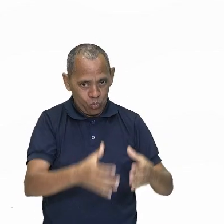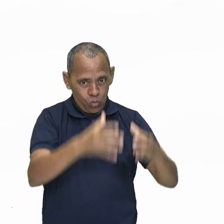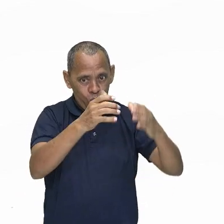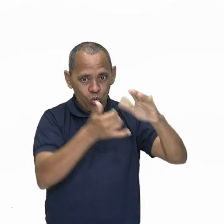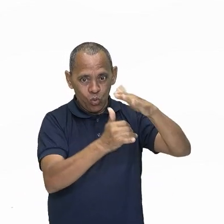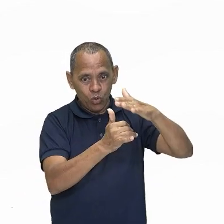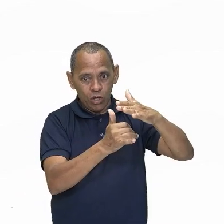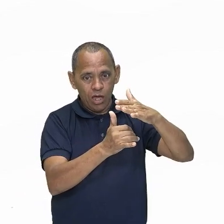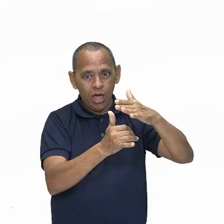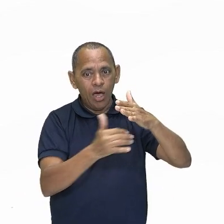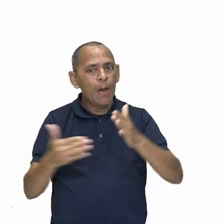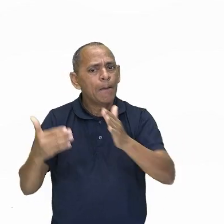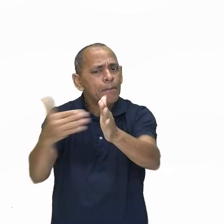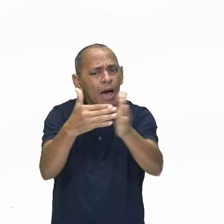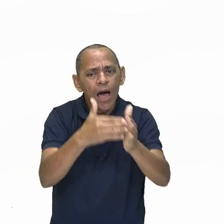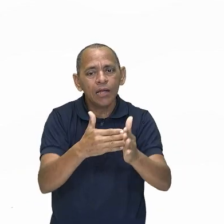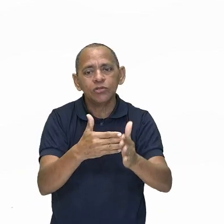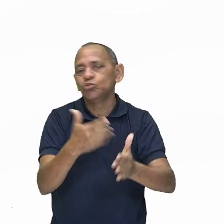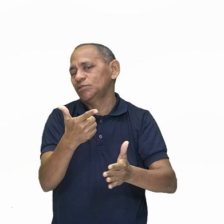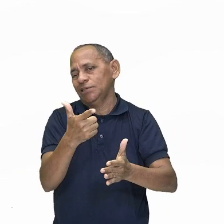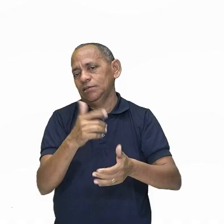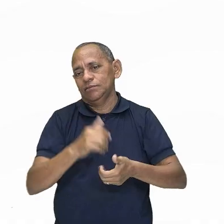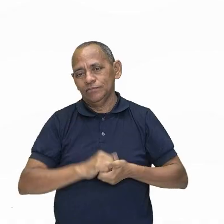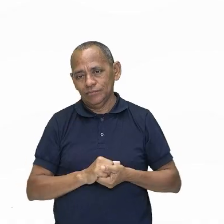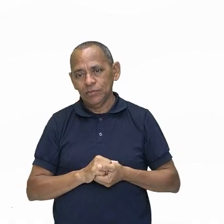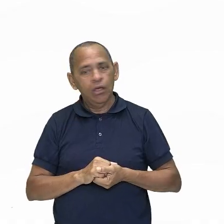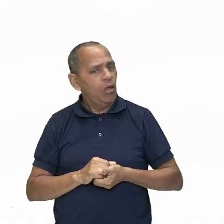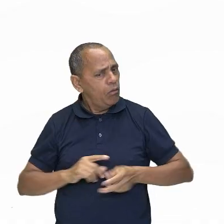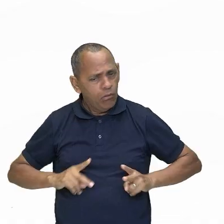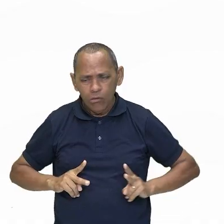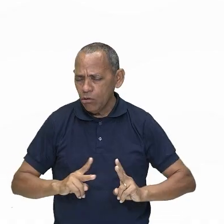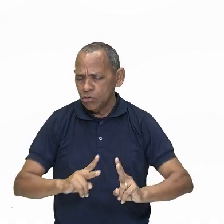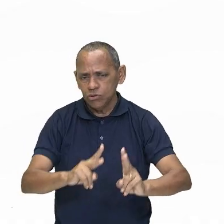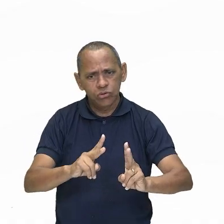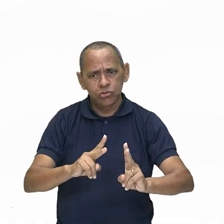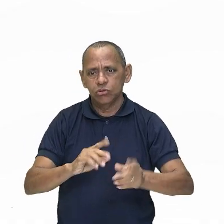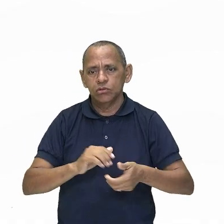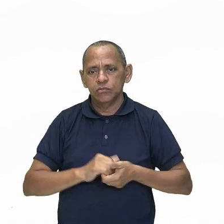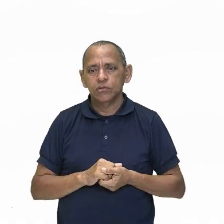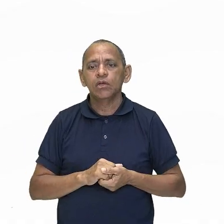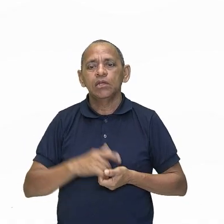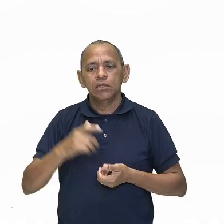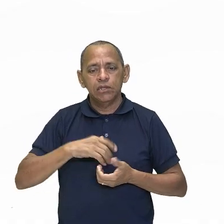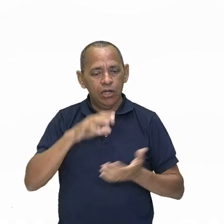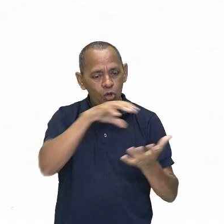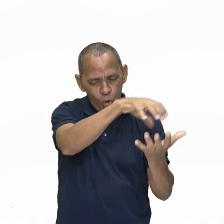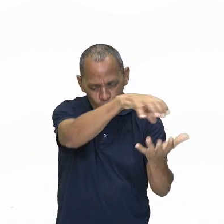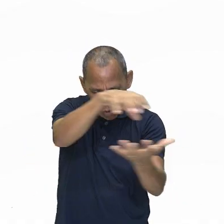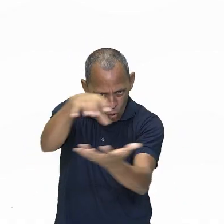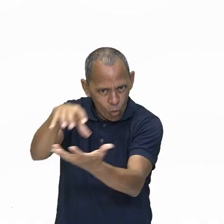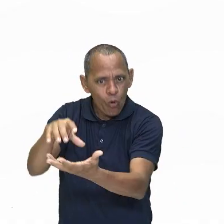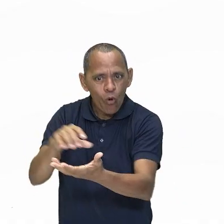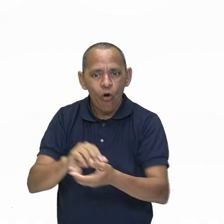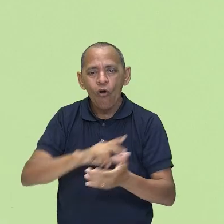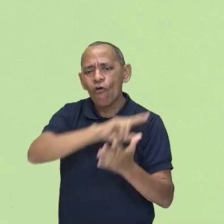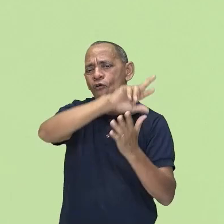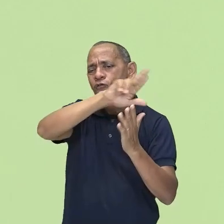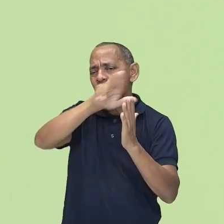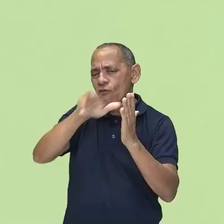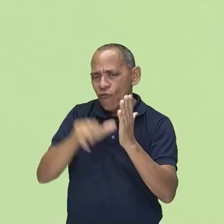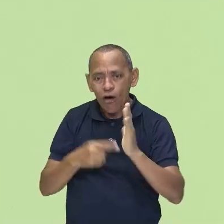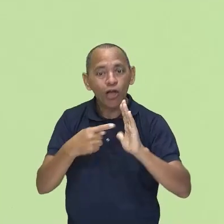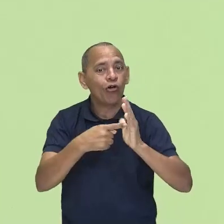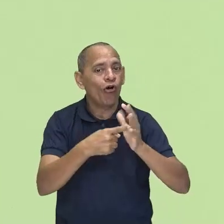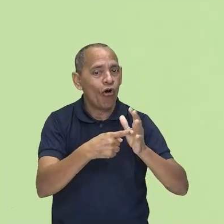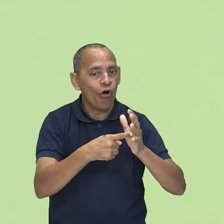muito interrompida, ela pode continuar funcionando continuamente. Tem usinas que têm vários reatores, que enquanto um está em manutenção, os outros